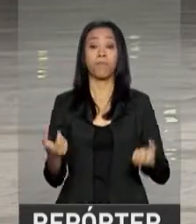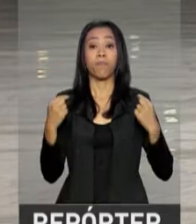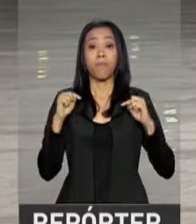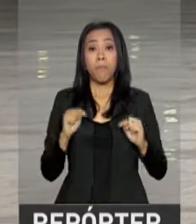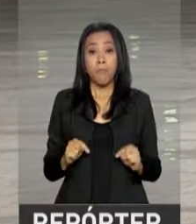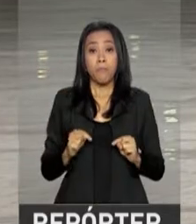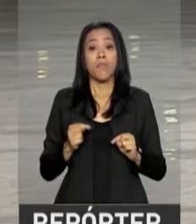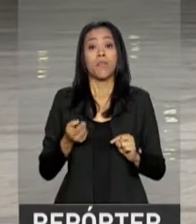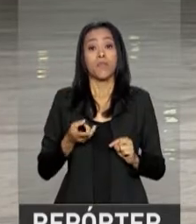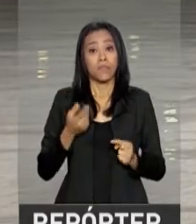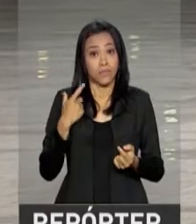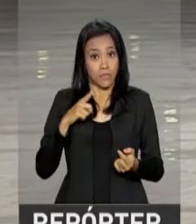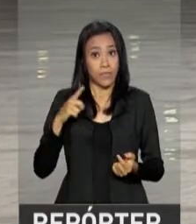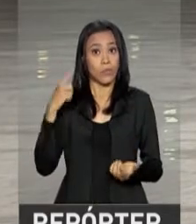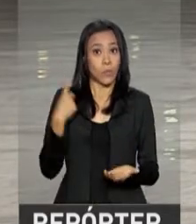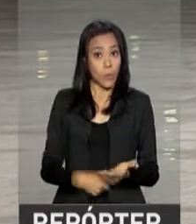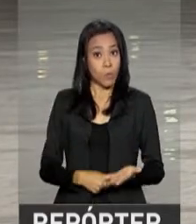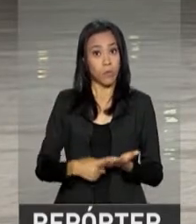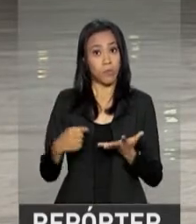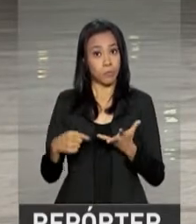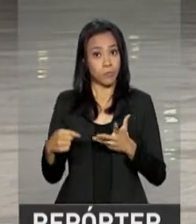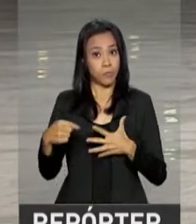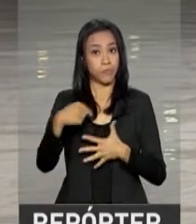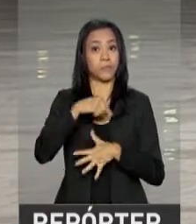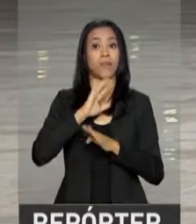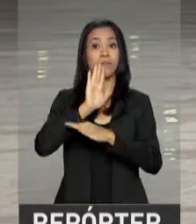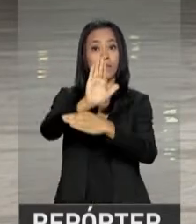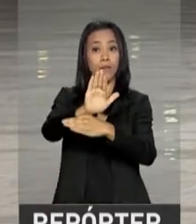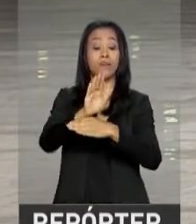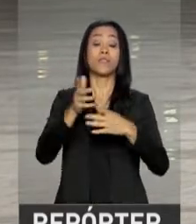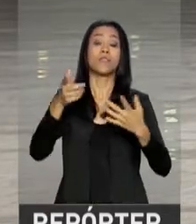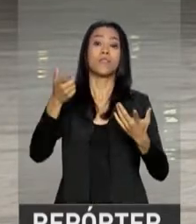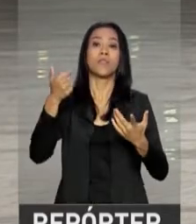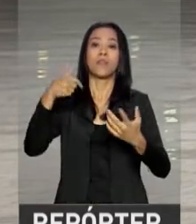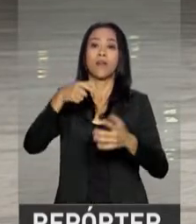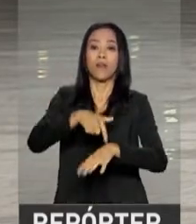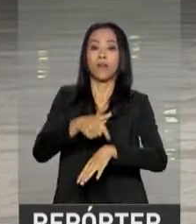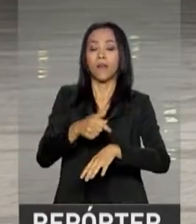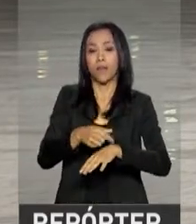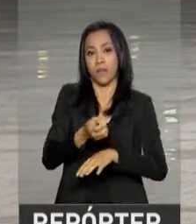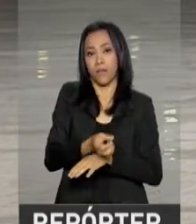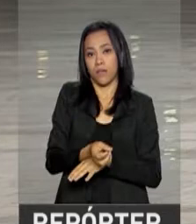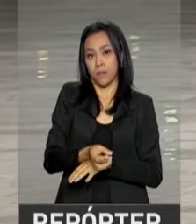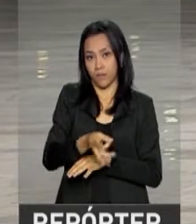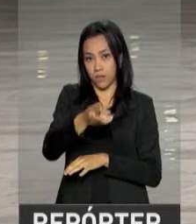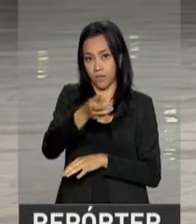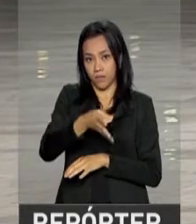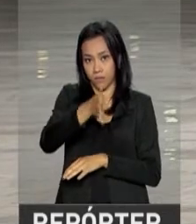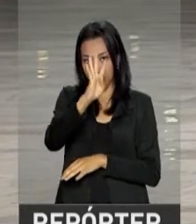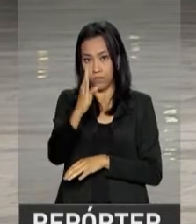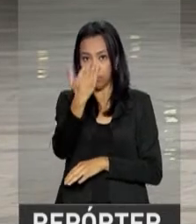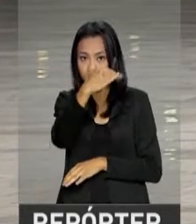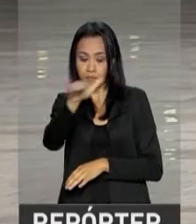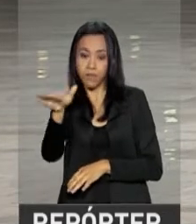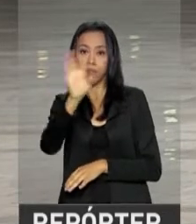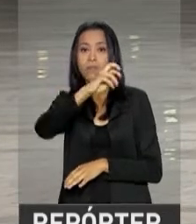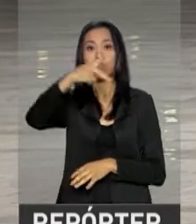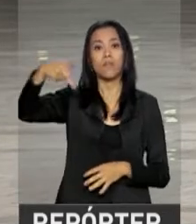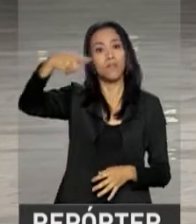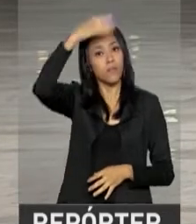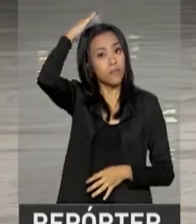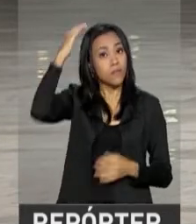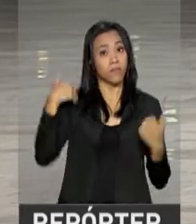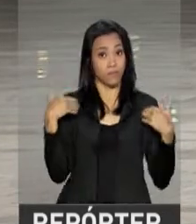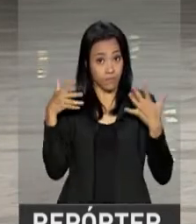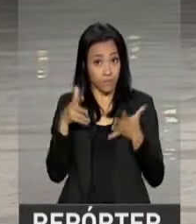agenda segue movimentada aí no período da tarde. Às 16h30, aqui no Palácio do Planalto, o presidente Michel Temer participa